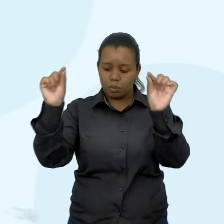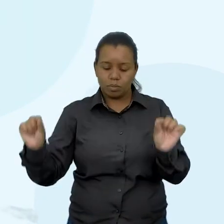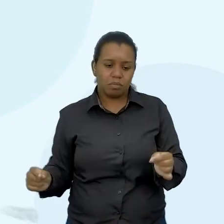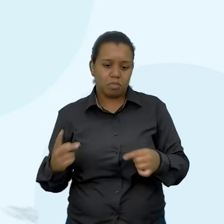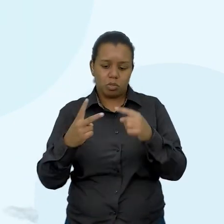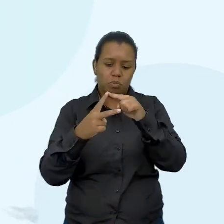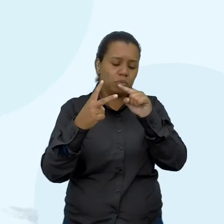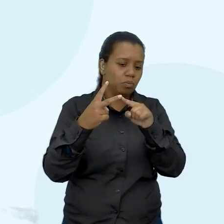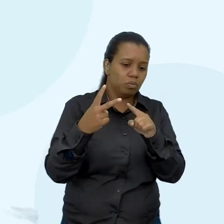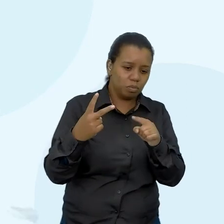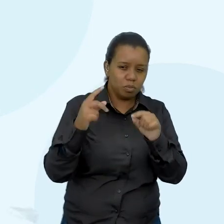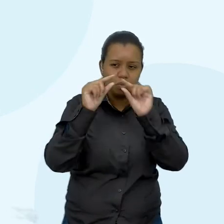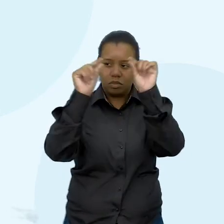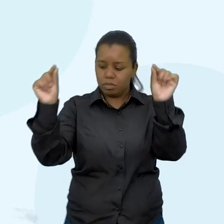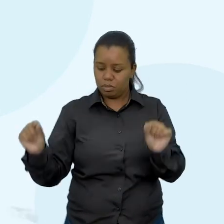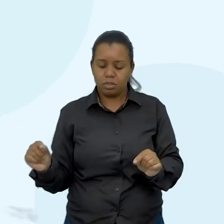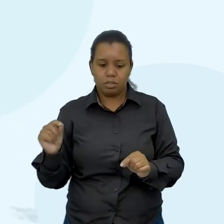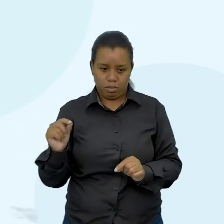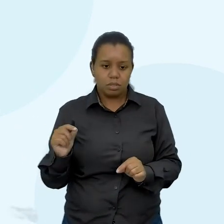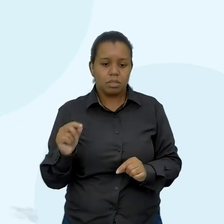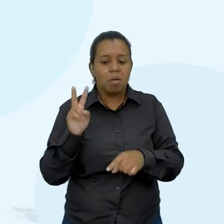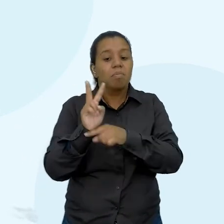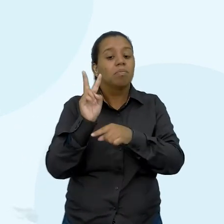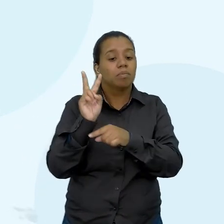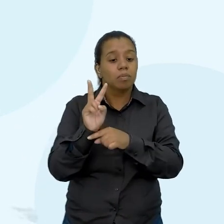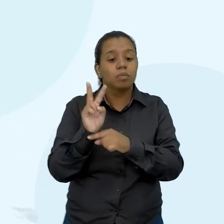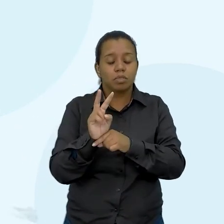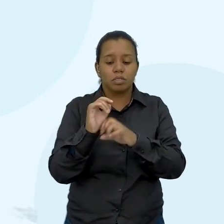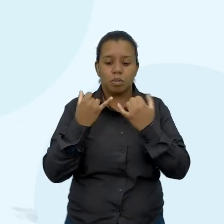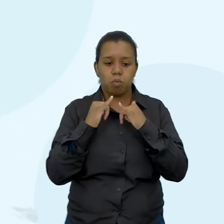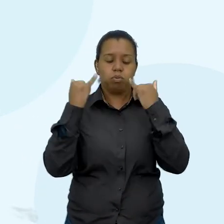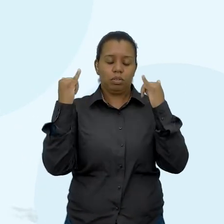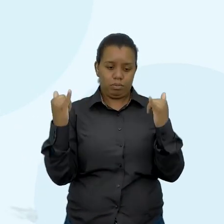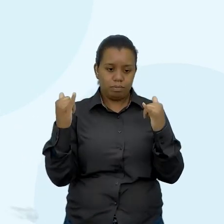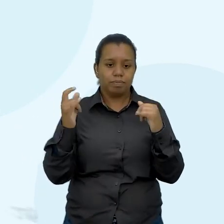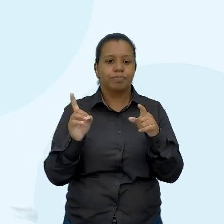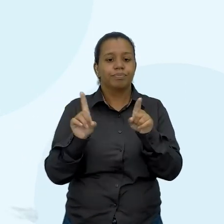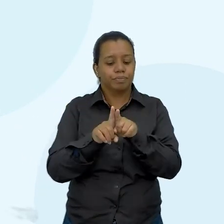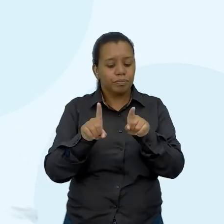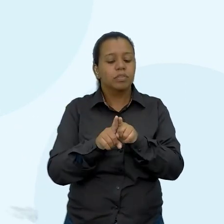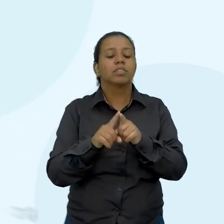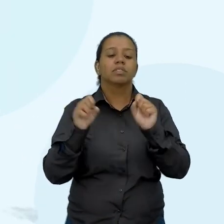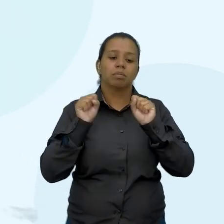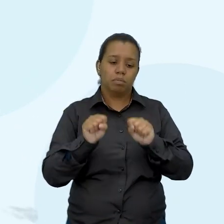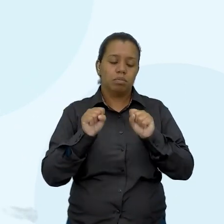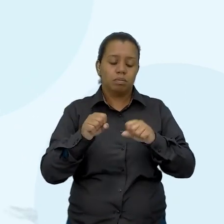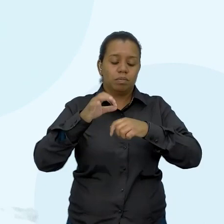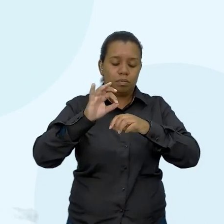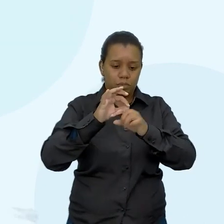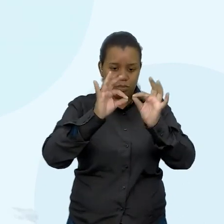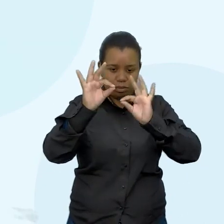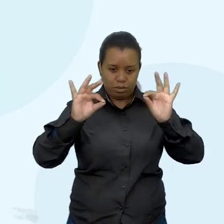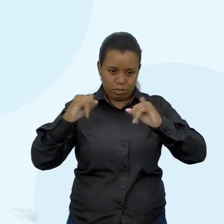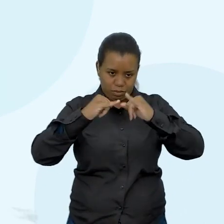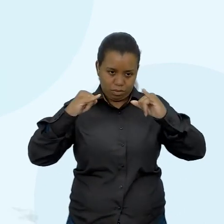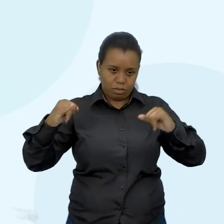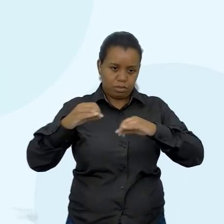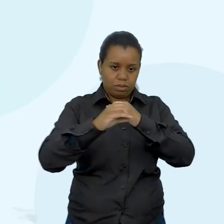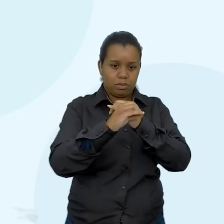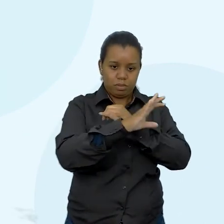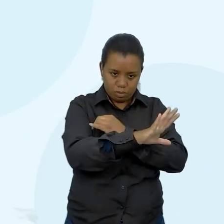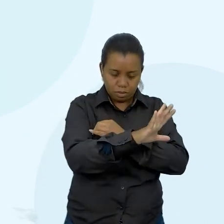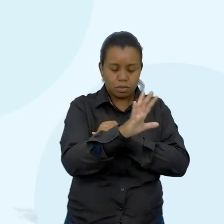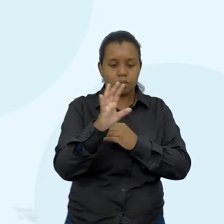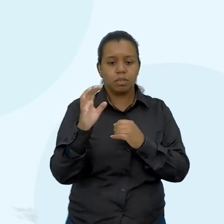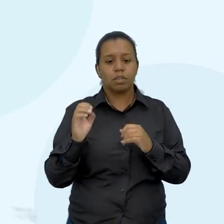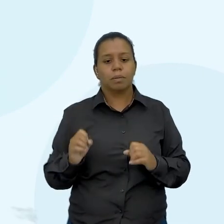micro-ondas precisam de fios com dupla isolação. Quando isso não acontece, também pode provocar fuga e os elétrons saírem. Então aqui nos